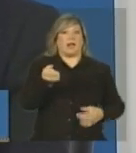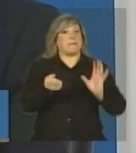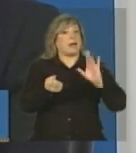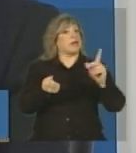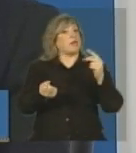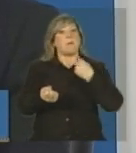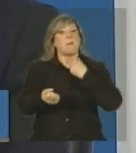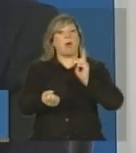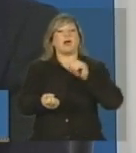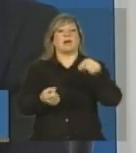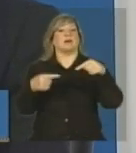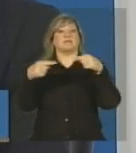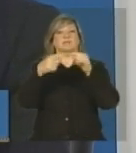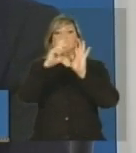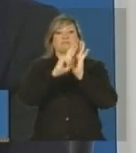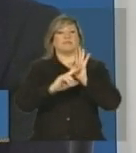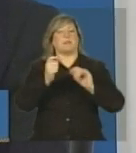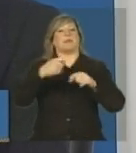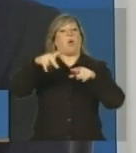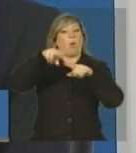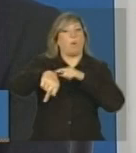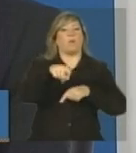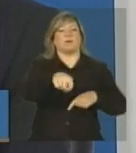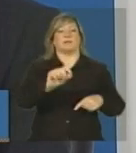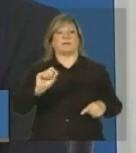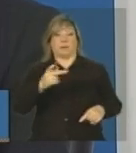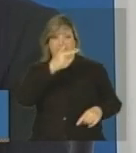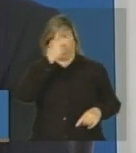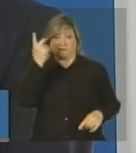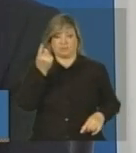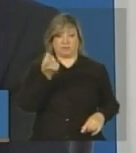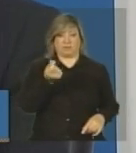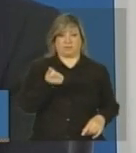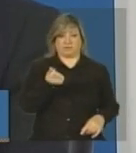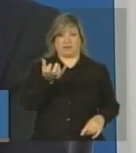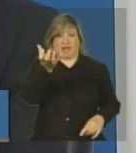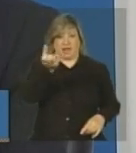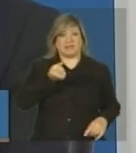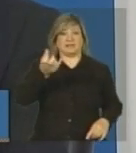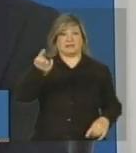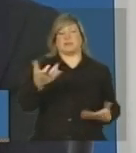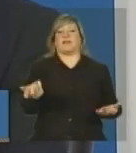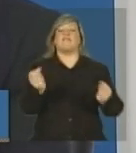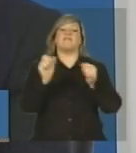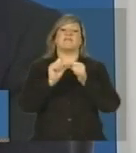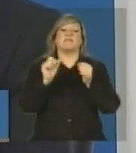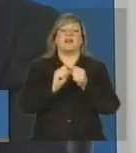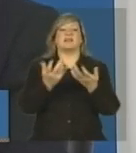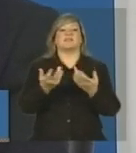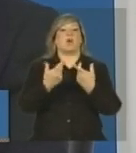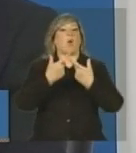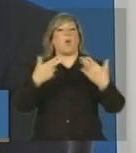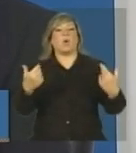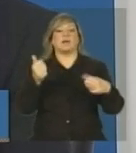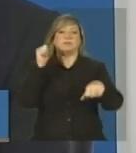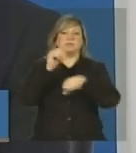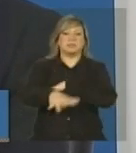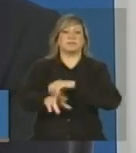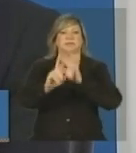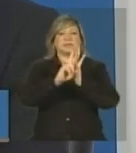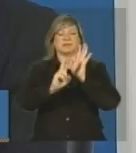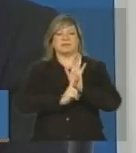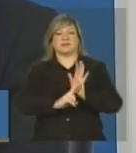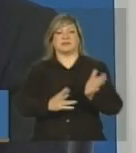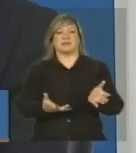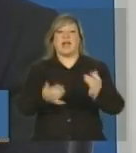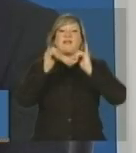nós. O beneficiário que pratica, por exemplo, algum tipo de ato infrativo, ele